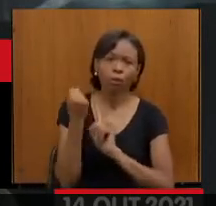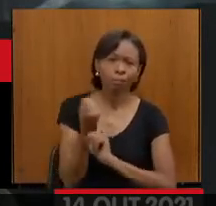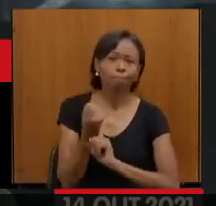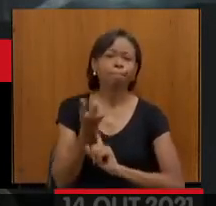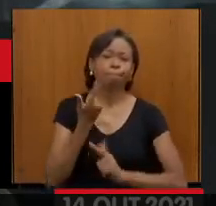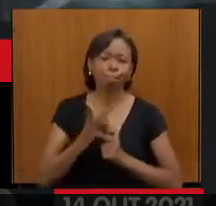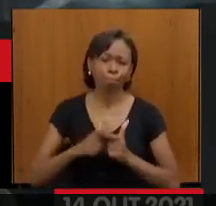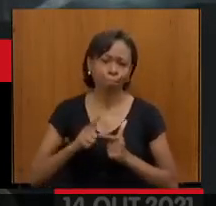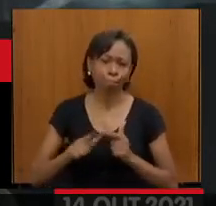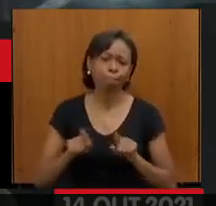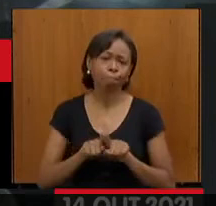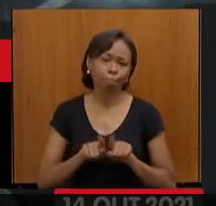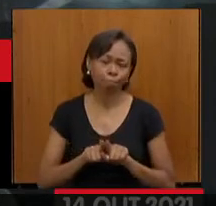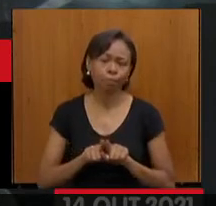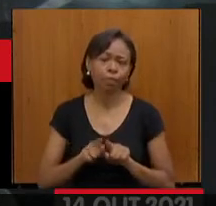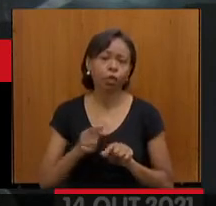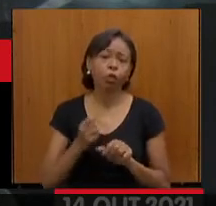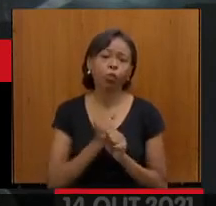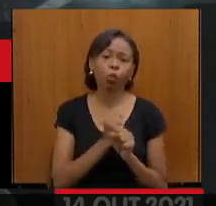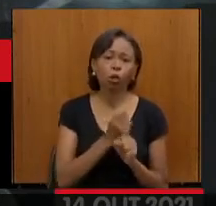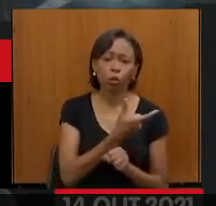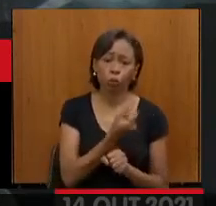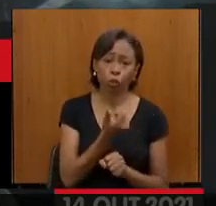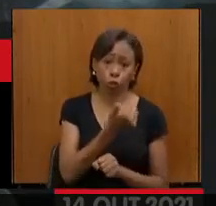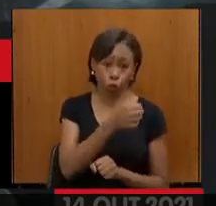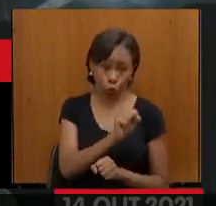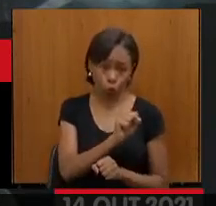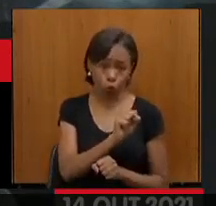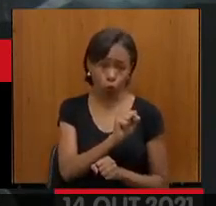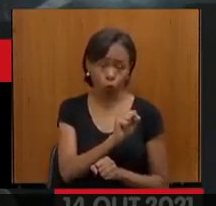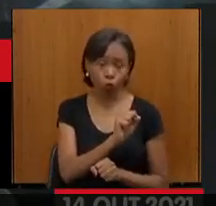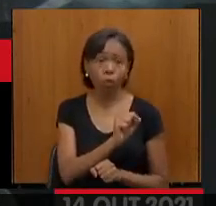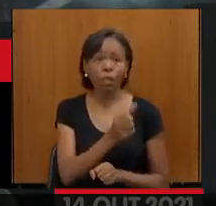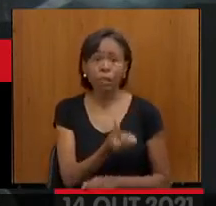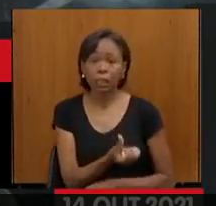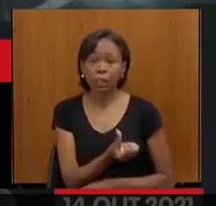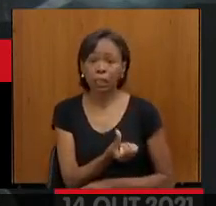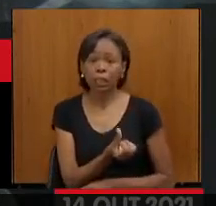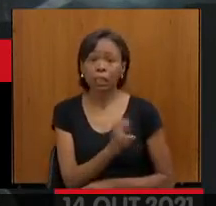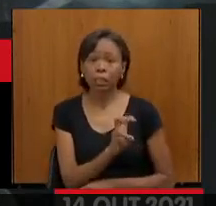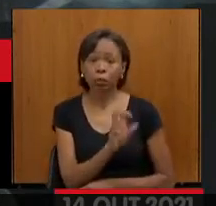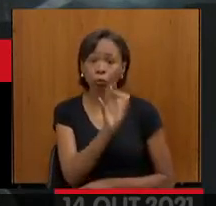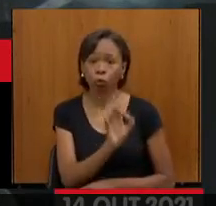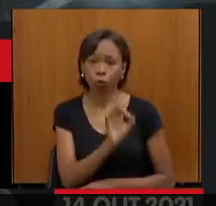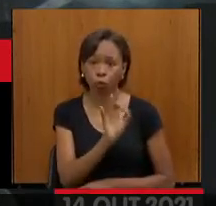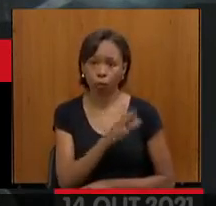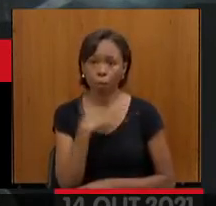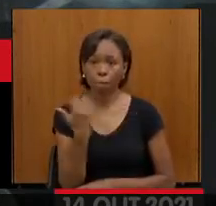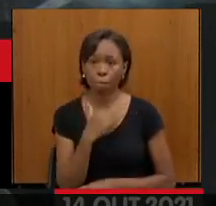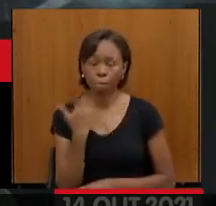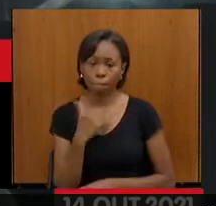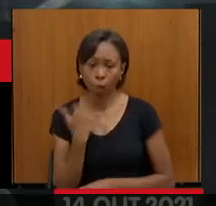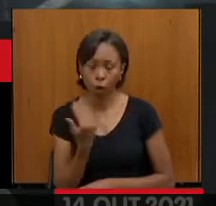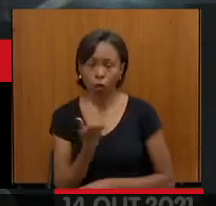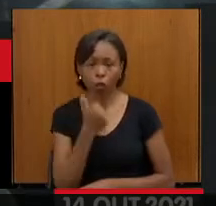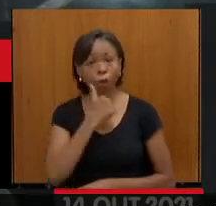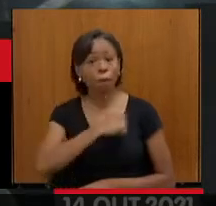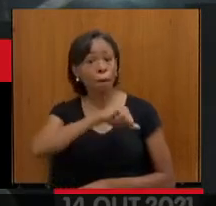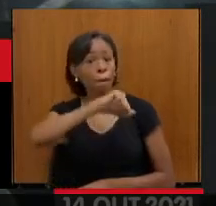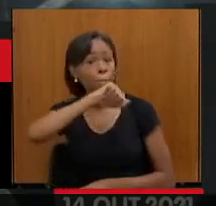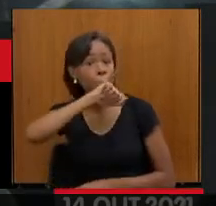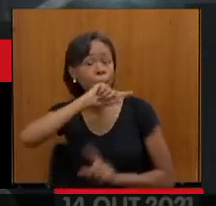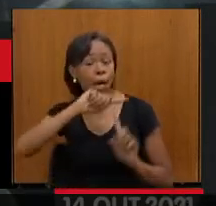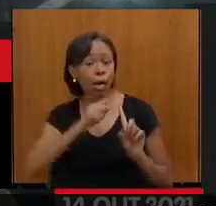para o dado de 2018, que 65% das mortes maternas no Brasil foram em mulheres